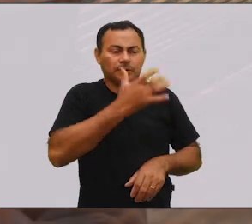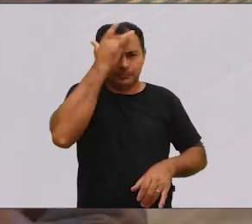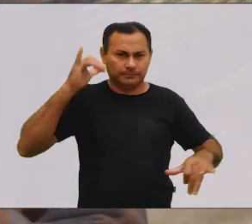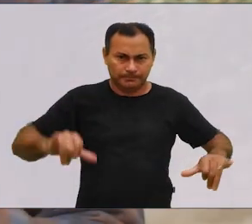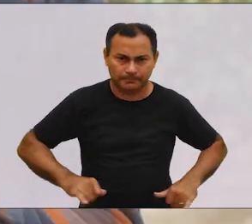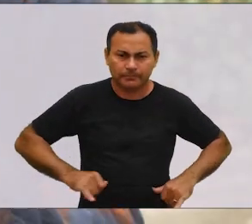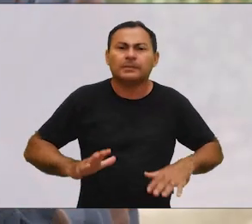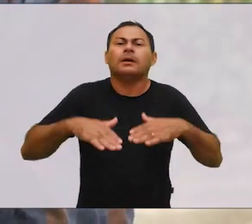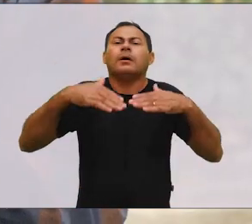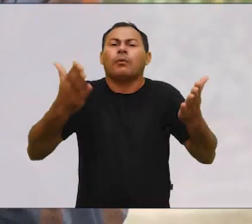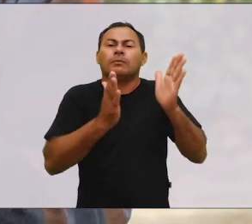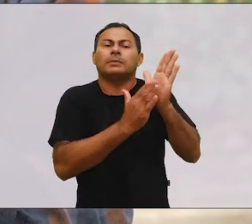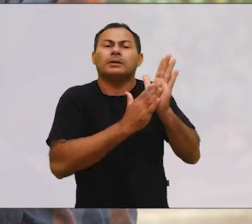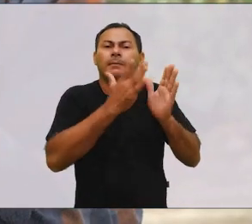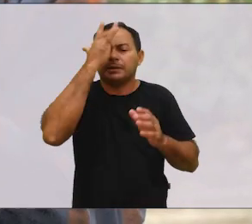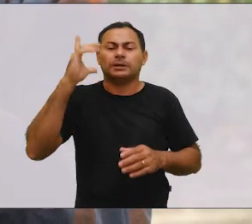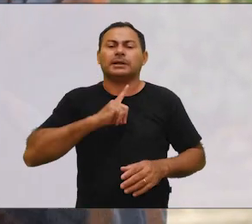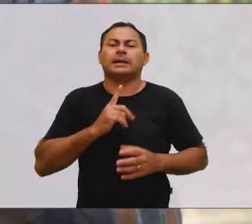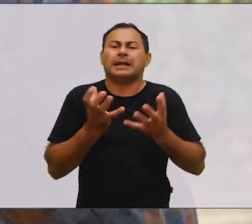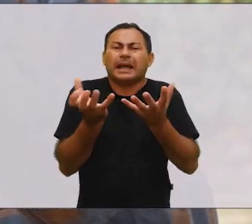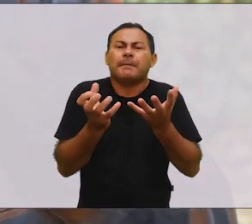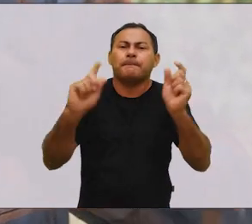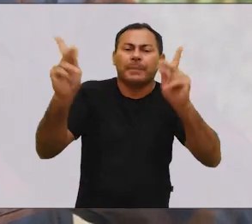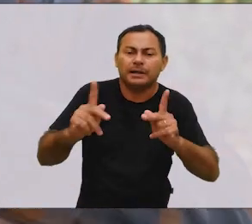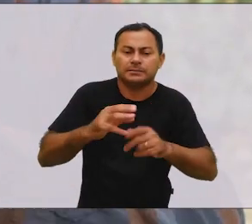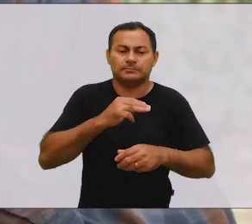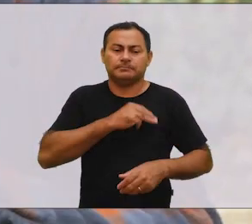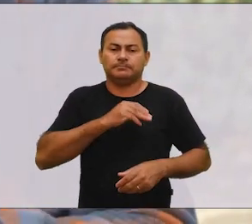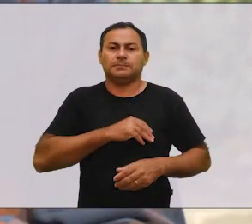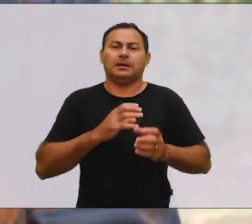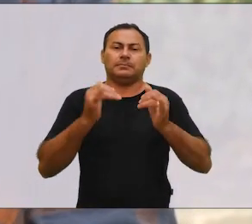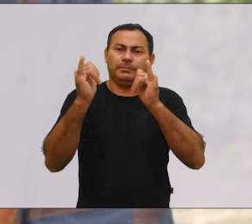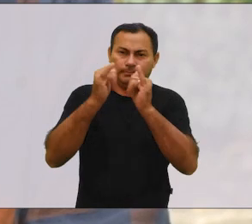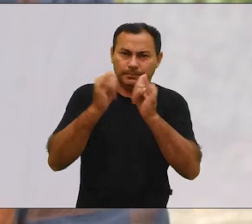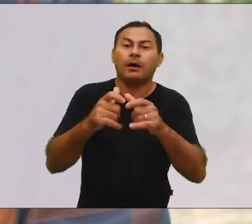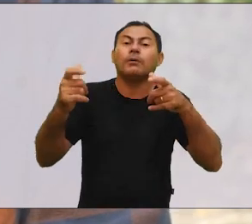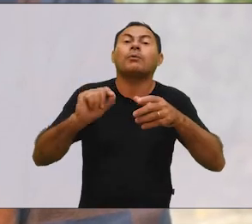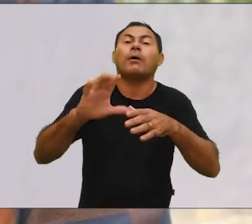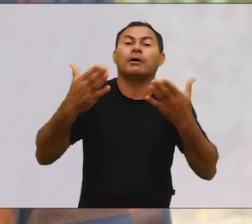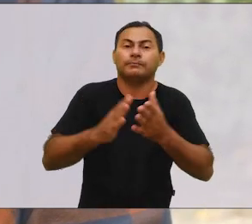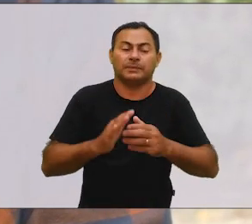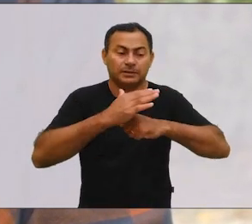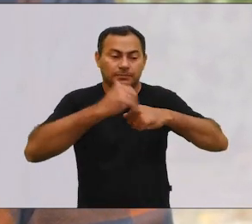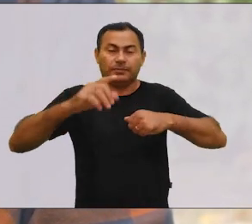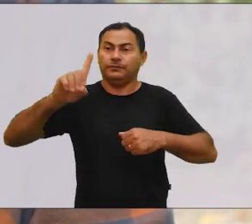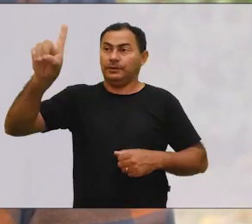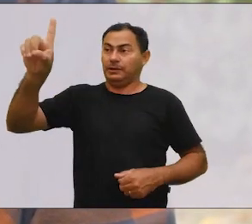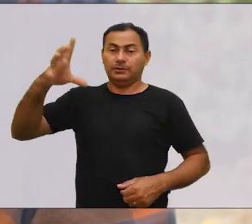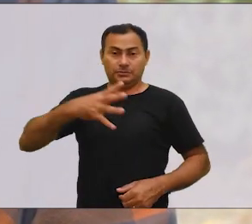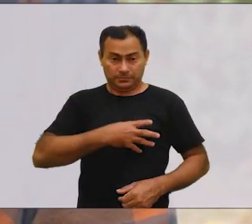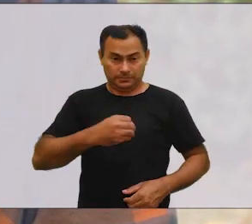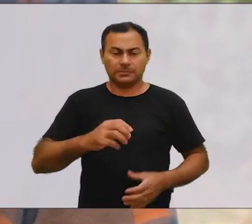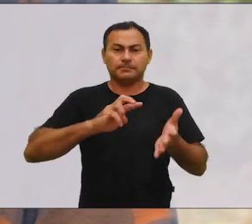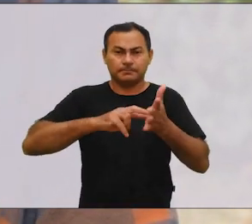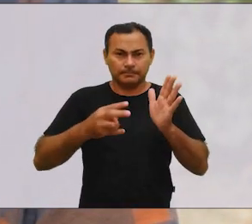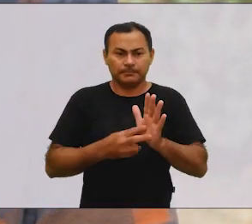feridos. Qual é a promessa para os pacificadores, hein? Para os ministros da reconciliação? Eles são chamados filhos de Deus.